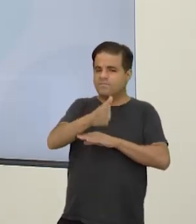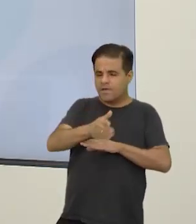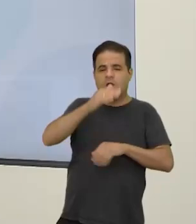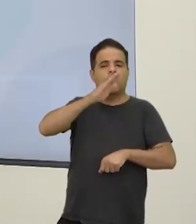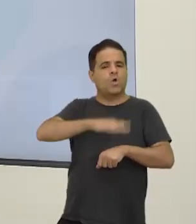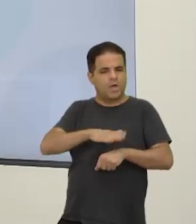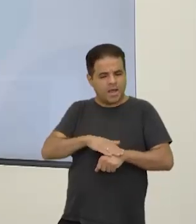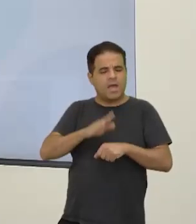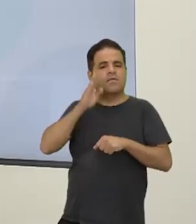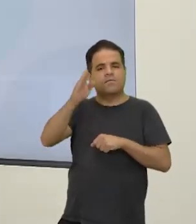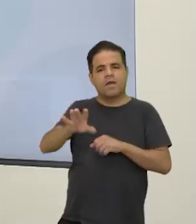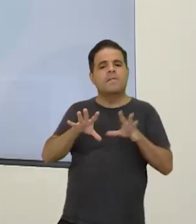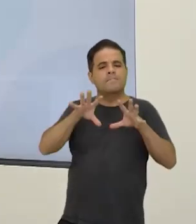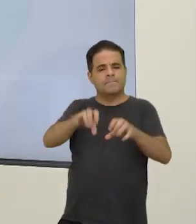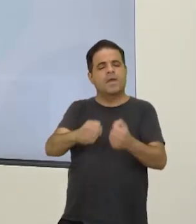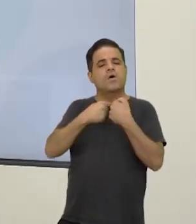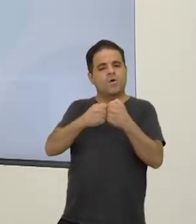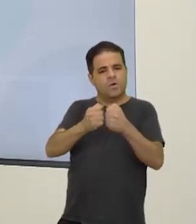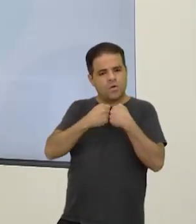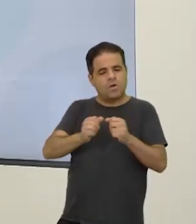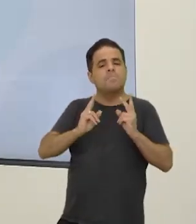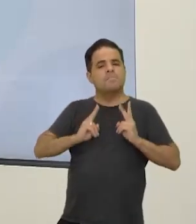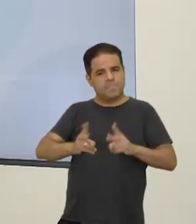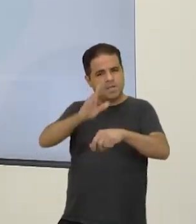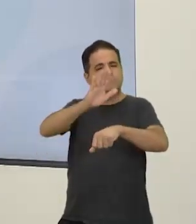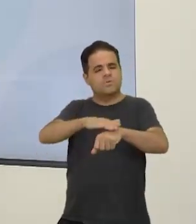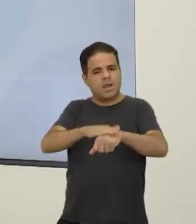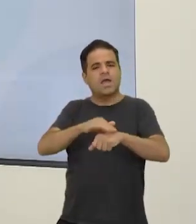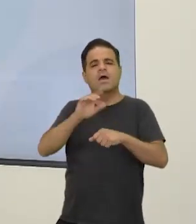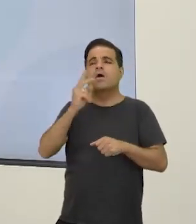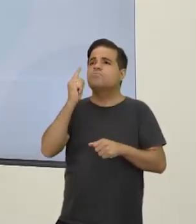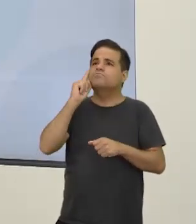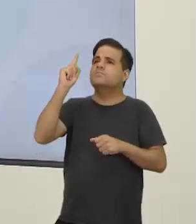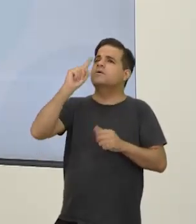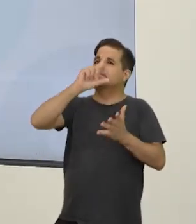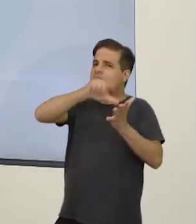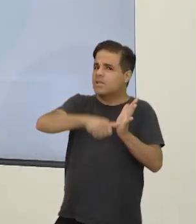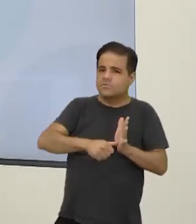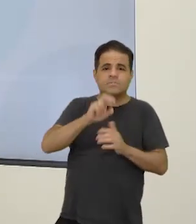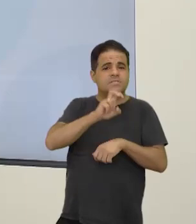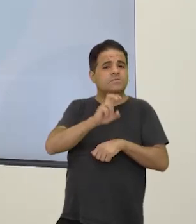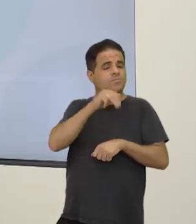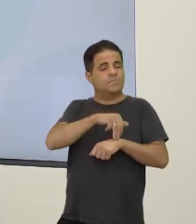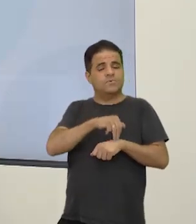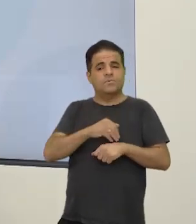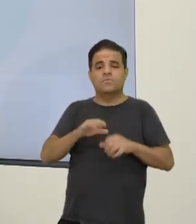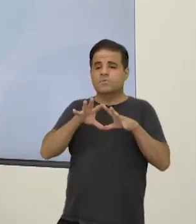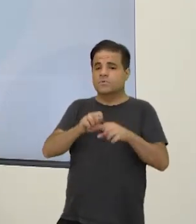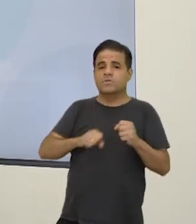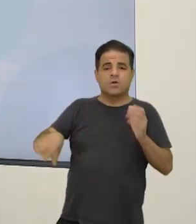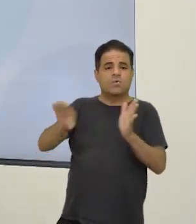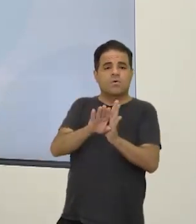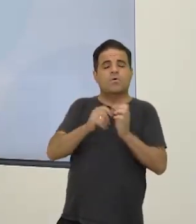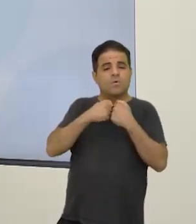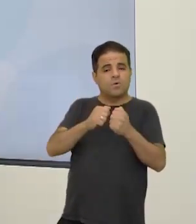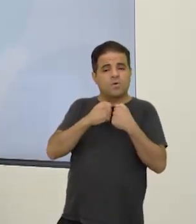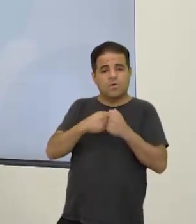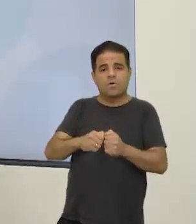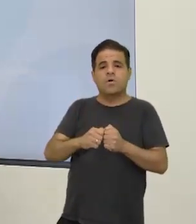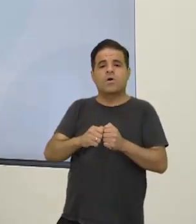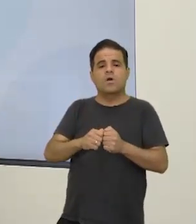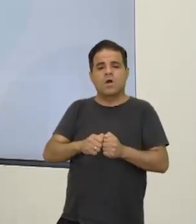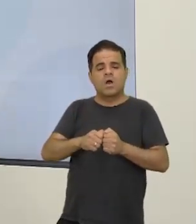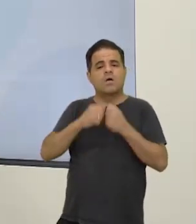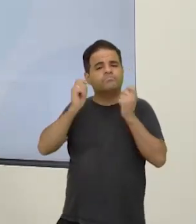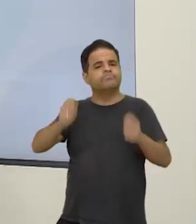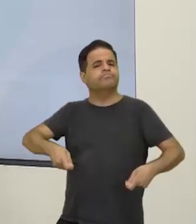horário, ele pega o ônibus sempre no mesmo horário. E um dia ele se atrasou 5 minutos e chegou o ônibus que ele pegou, né? Não é o ônibus, a carruagem,